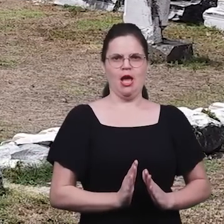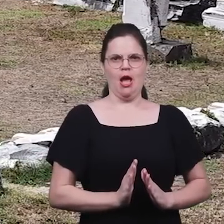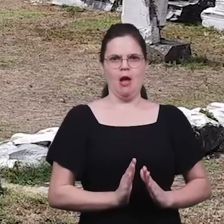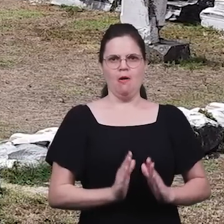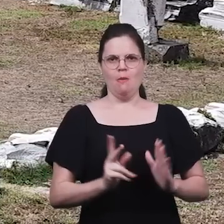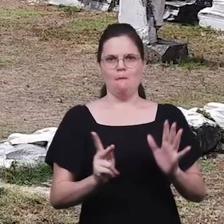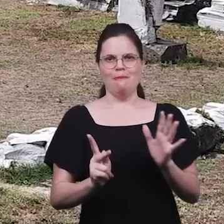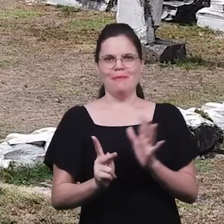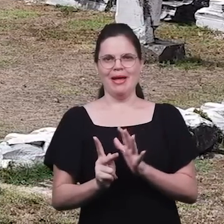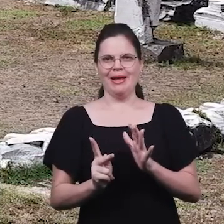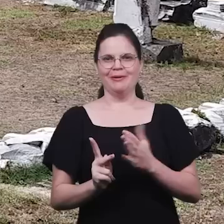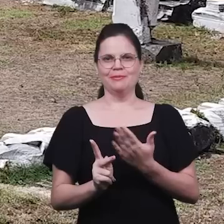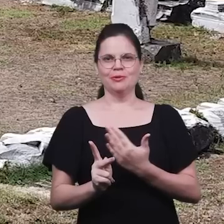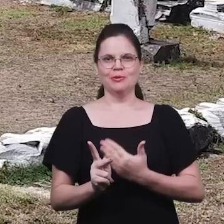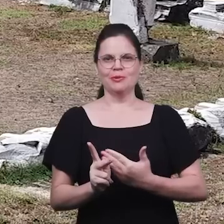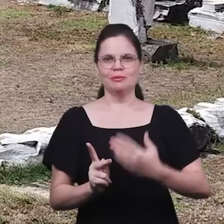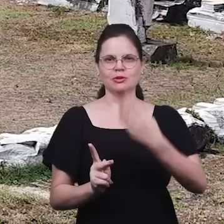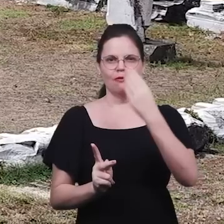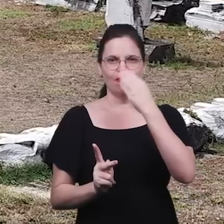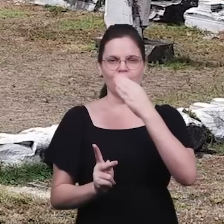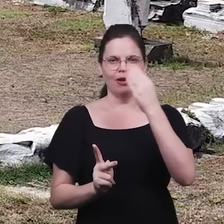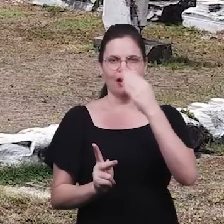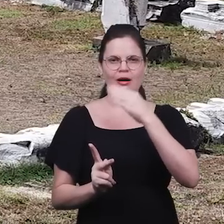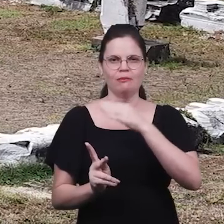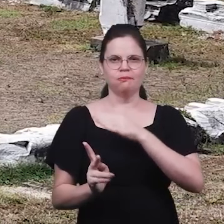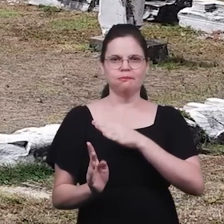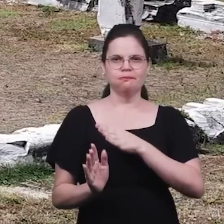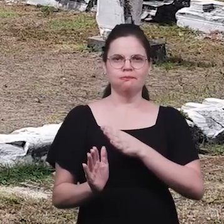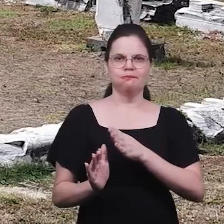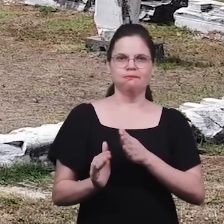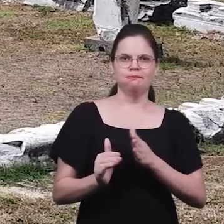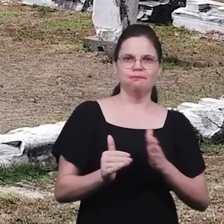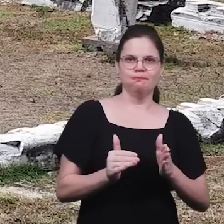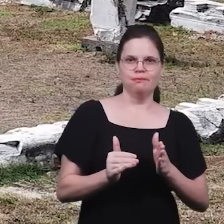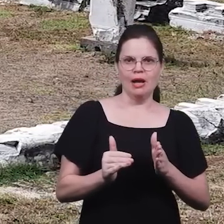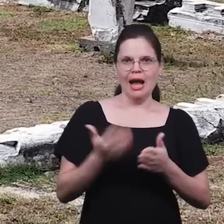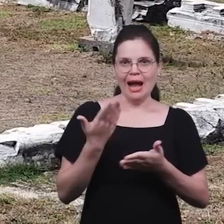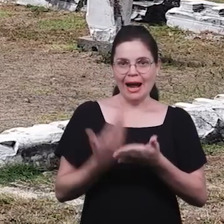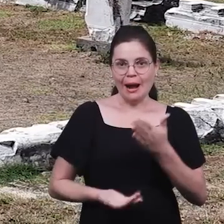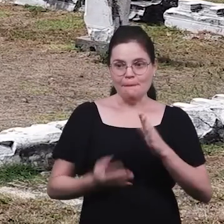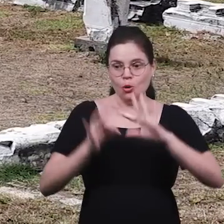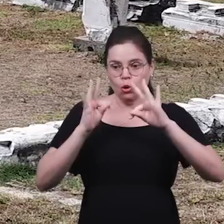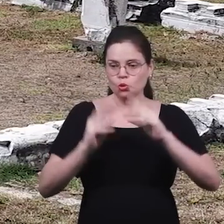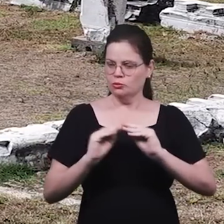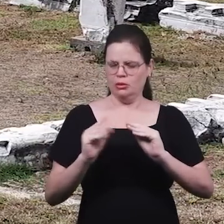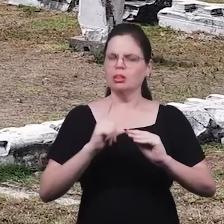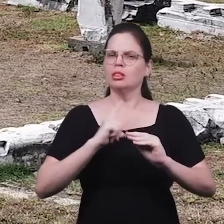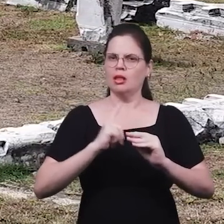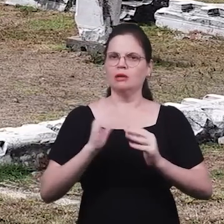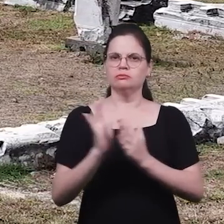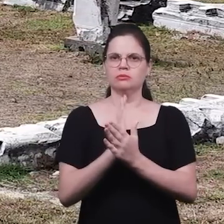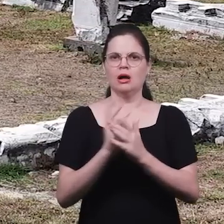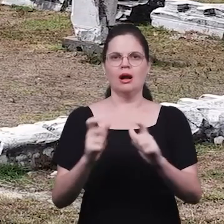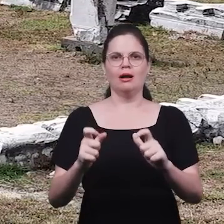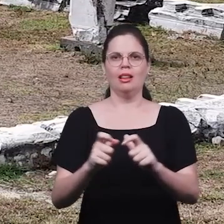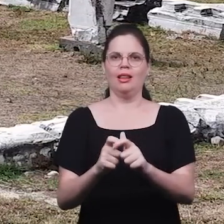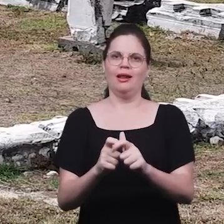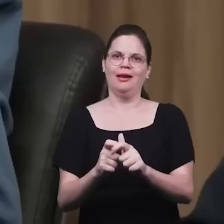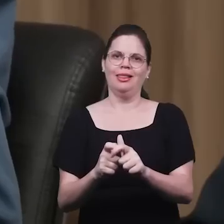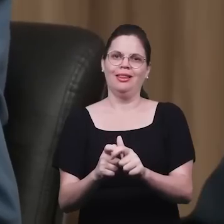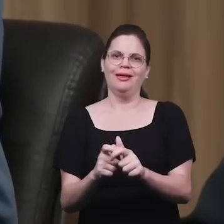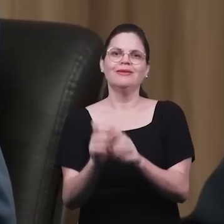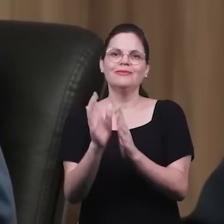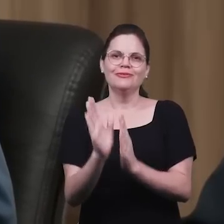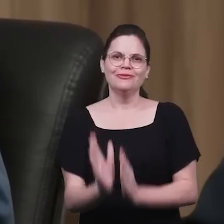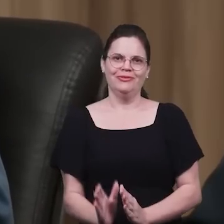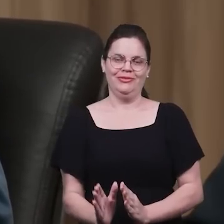os fiéis, não, os fiéis sempre existiram. Então, porque o Senhor Jesus estava presente